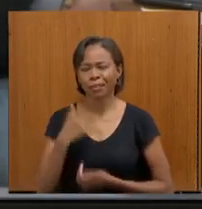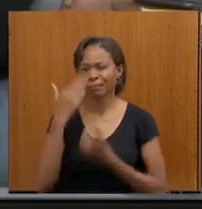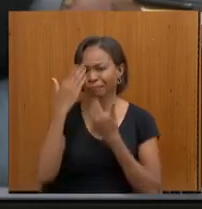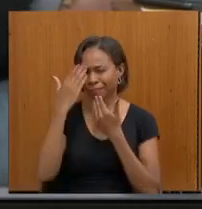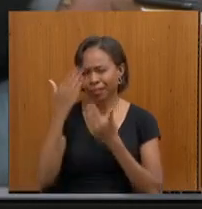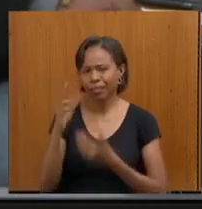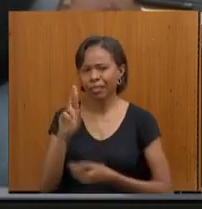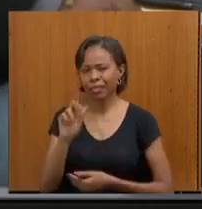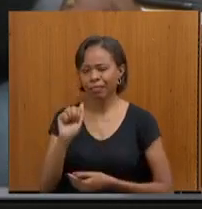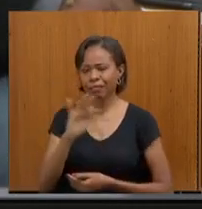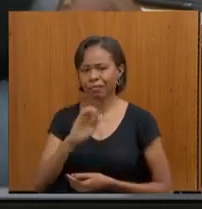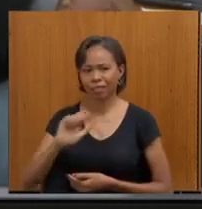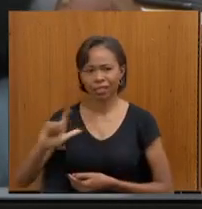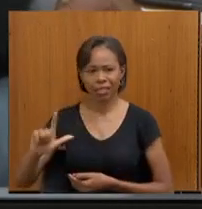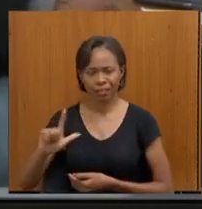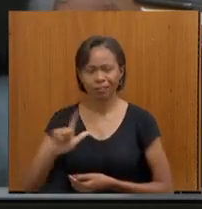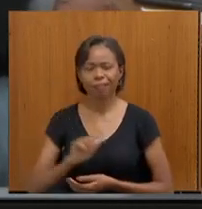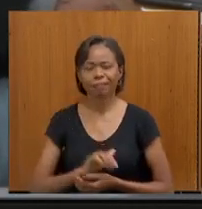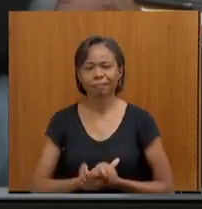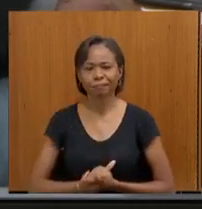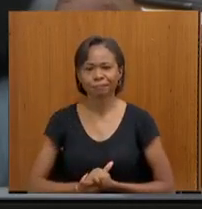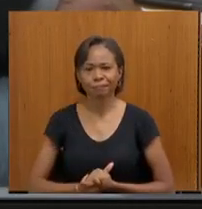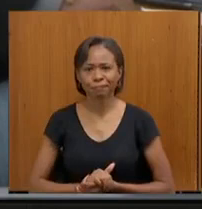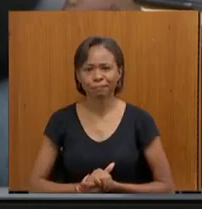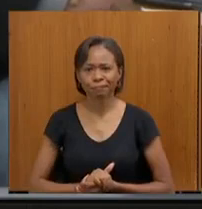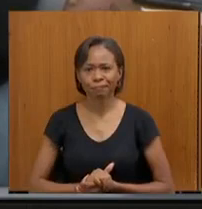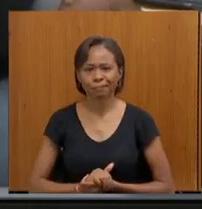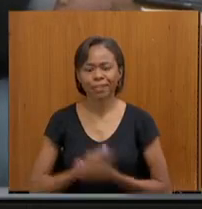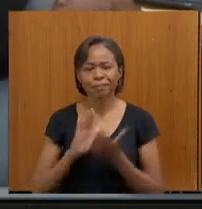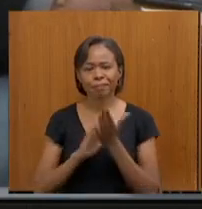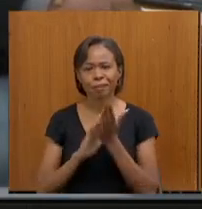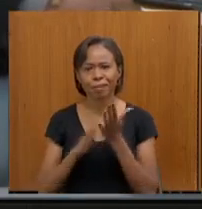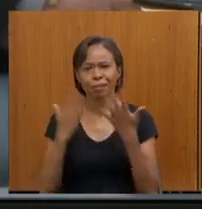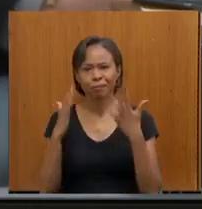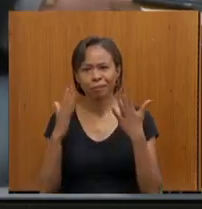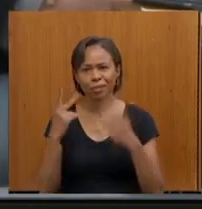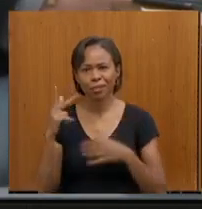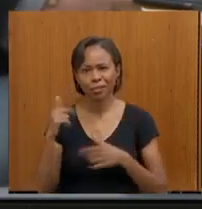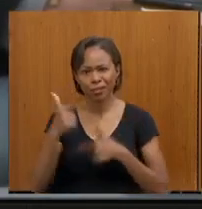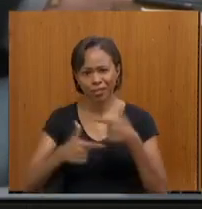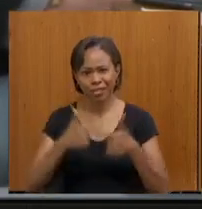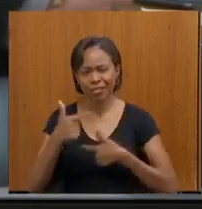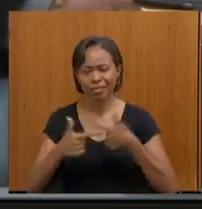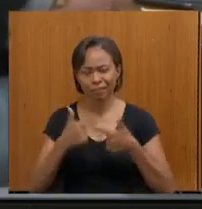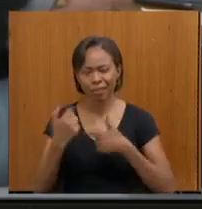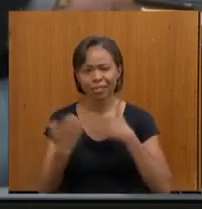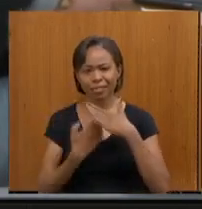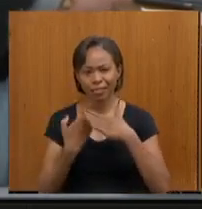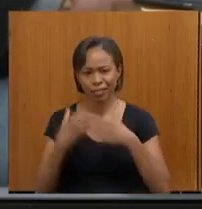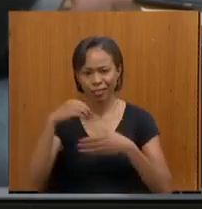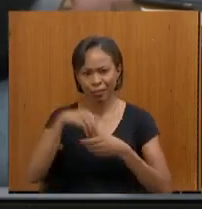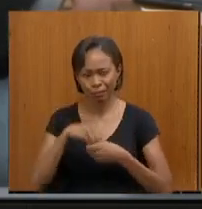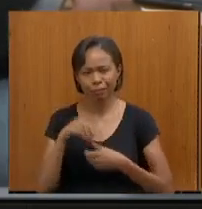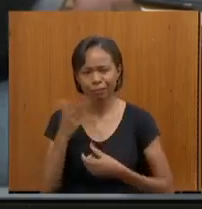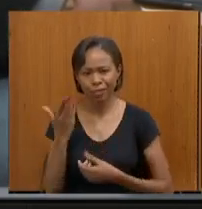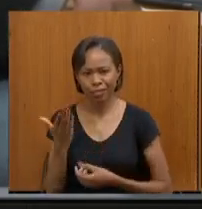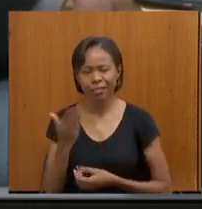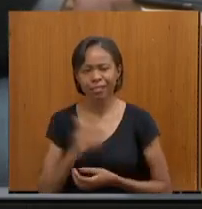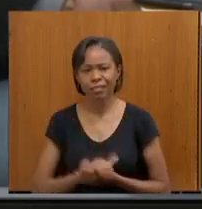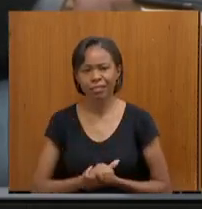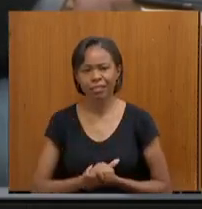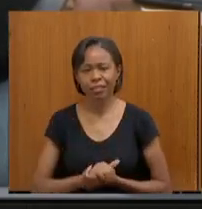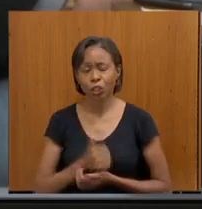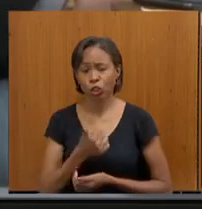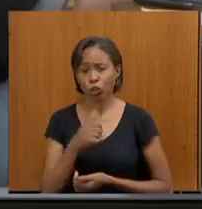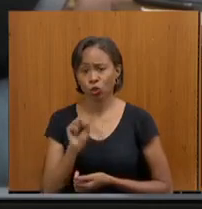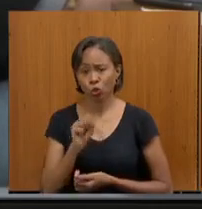Rafael Marques e não Dhabi solar né parabéns pelo trabalho do solar nós que nesses 18